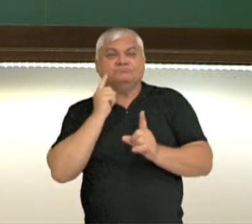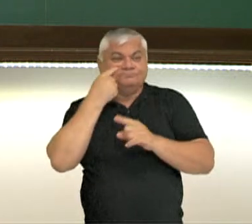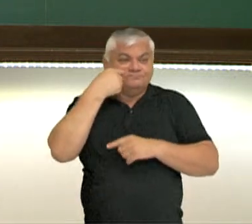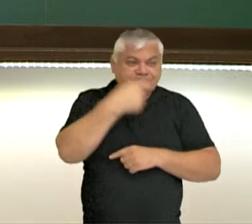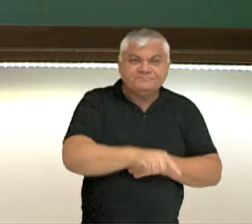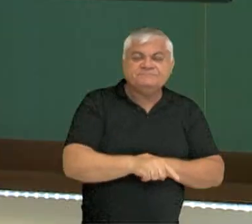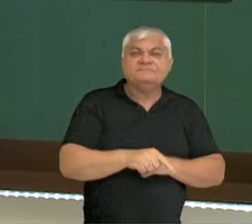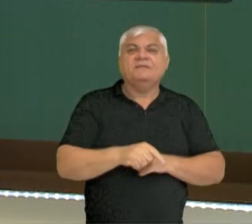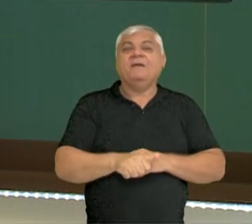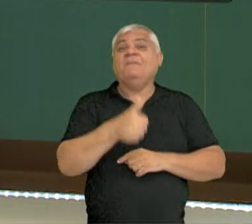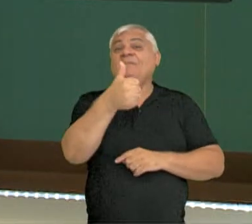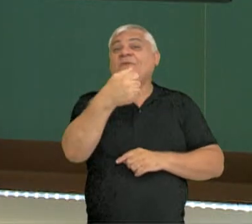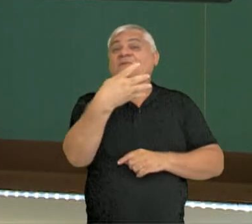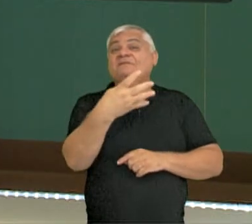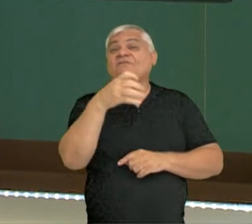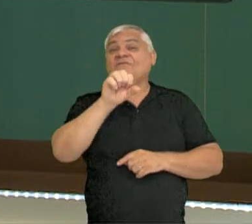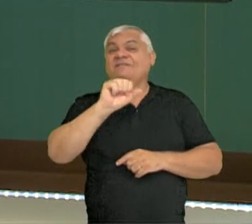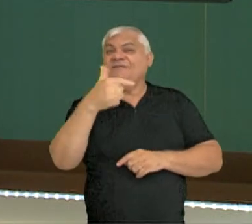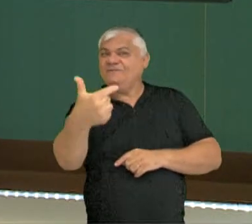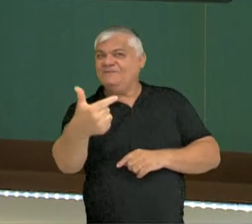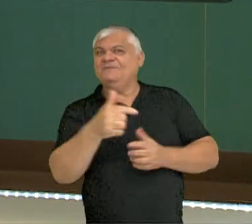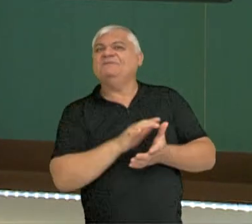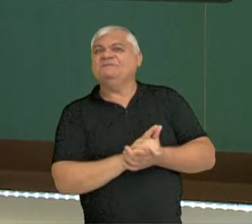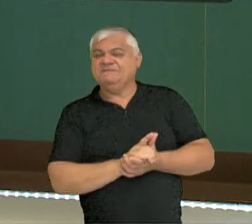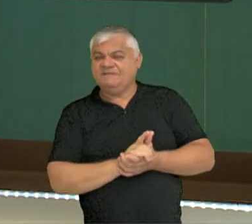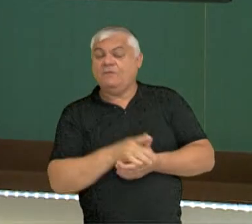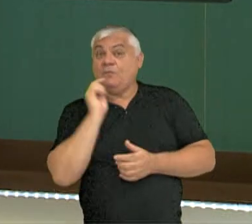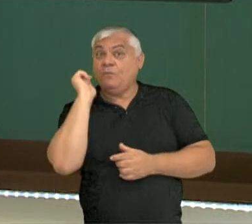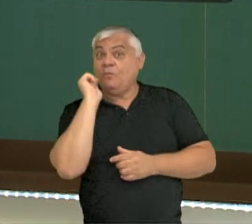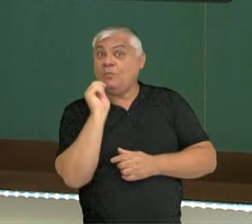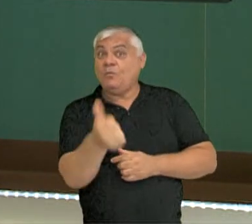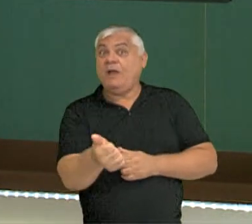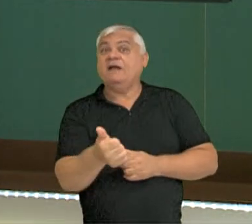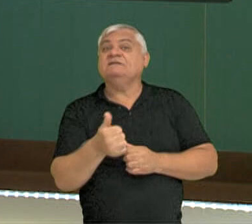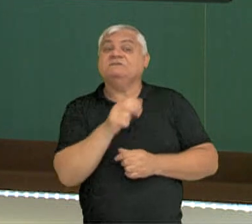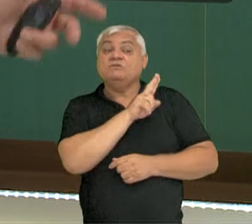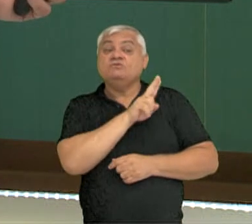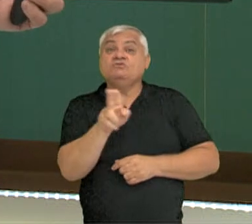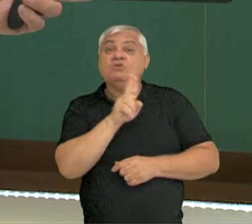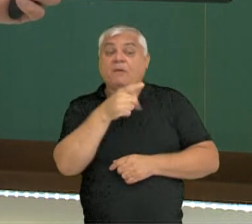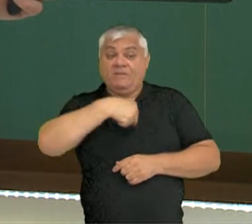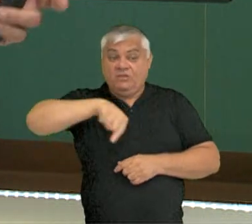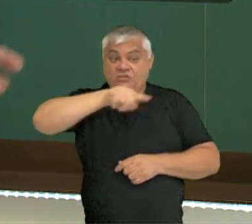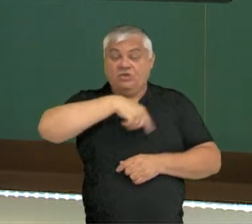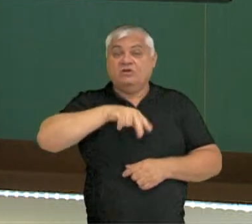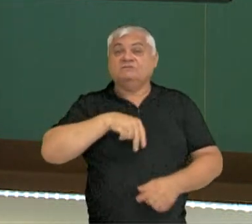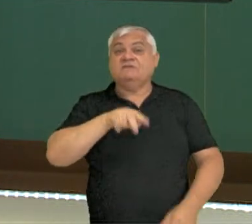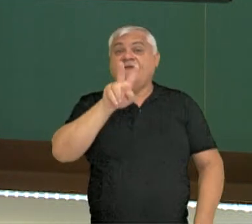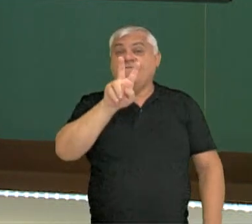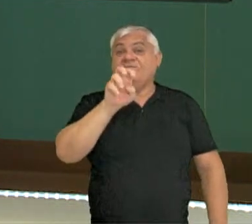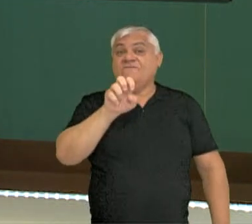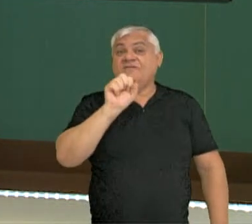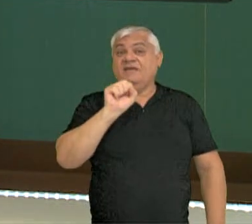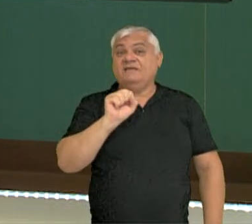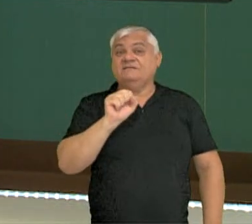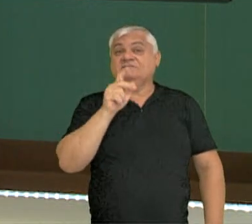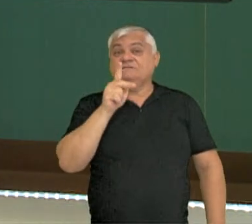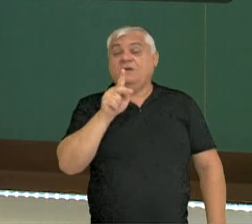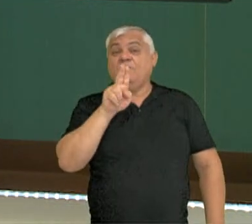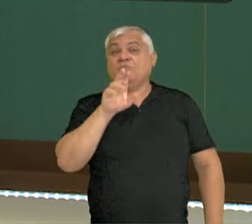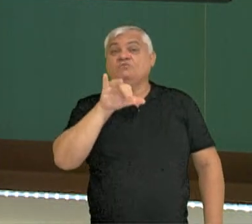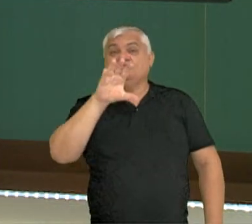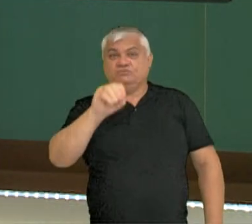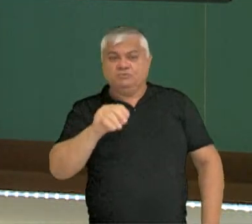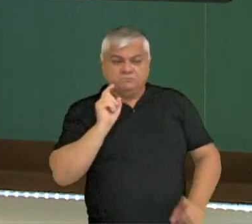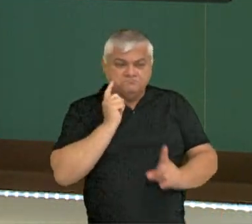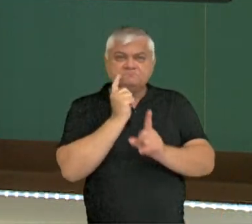1492. O problema foi o seguinte, quase que nós nos chamamos cidadãos vespucianos. Ué, tá aqui, ó,